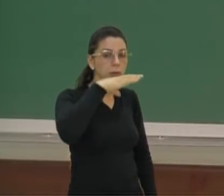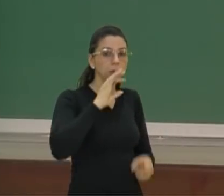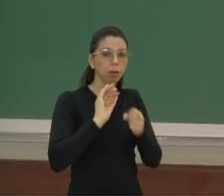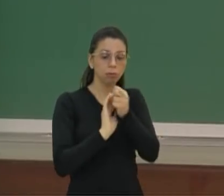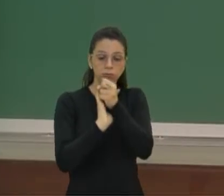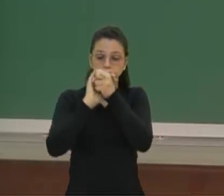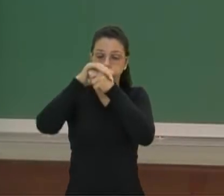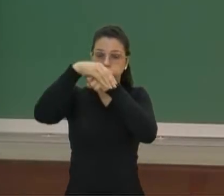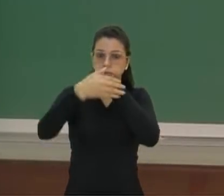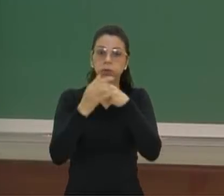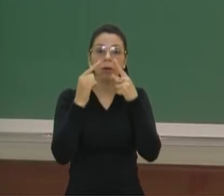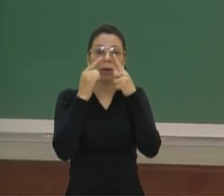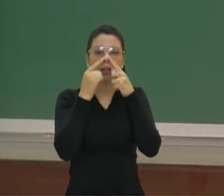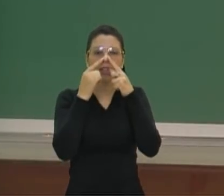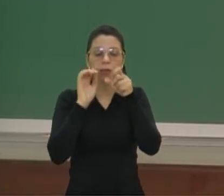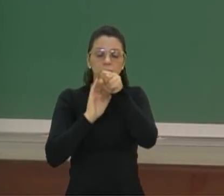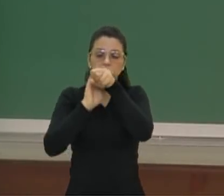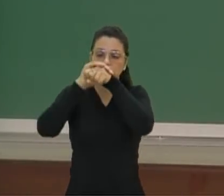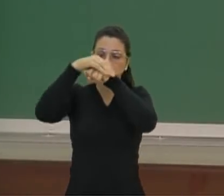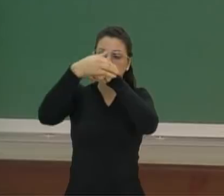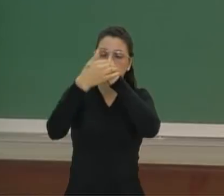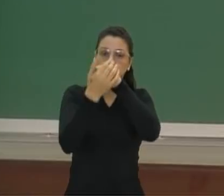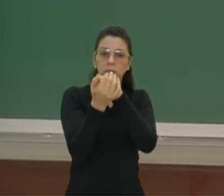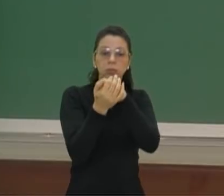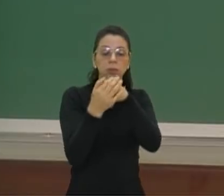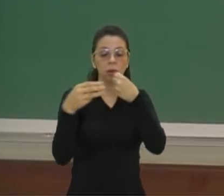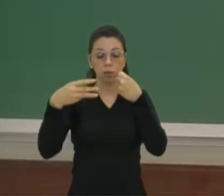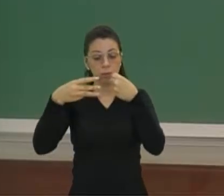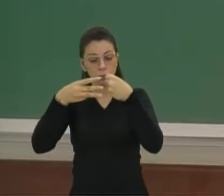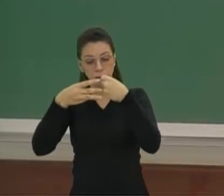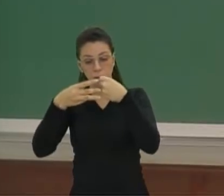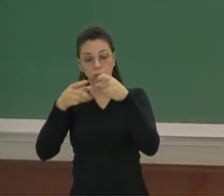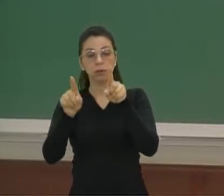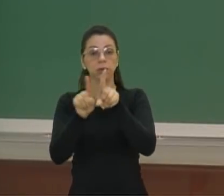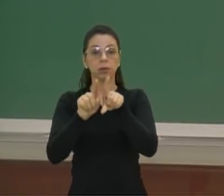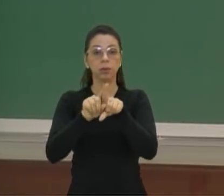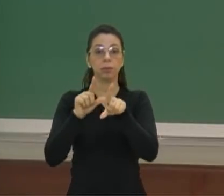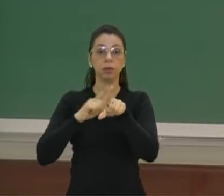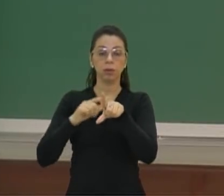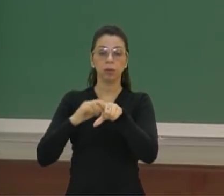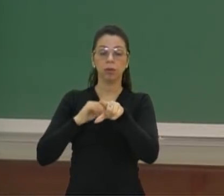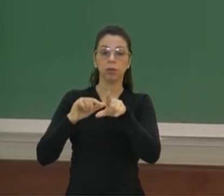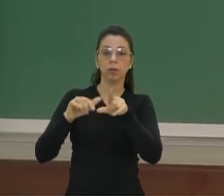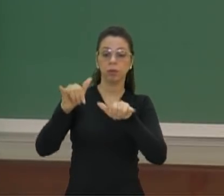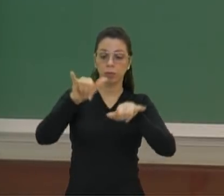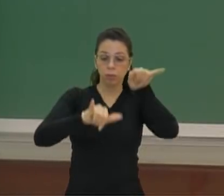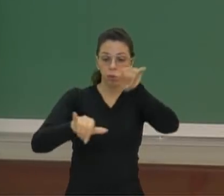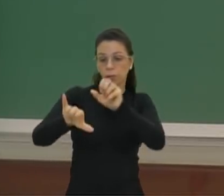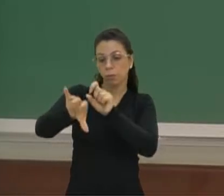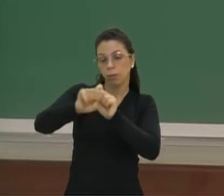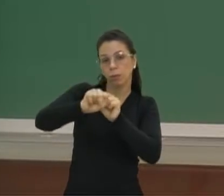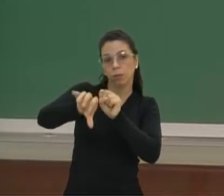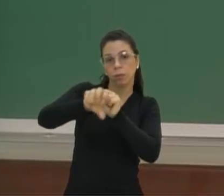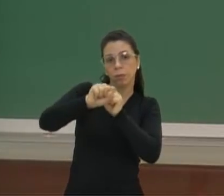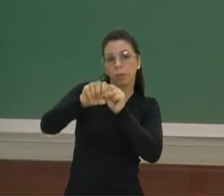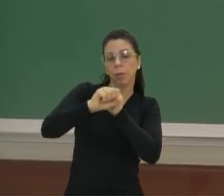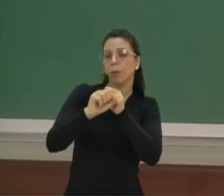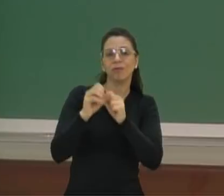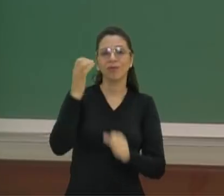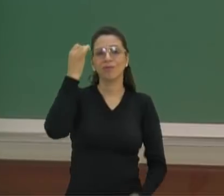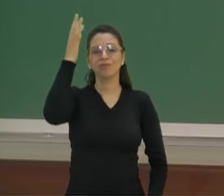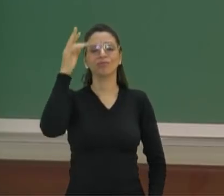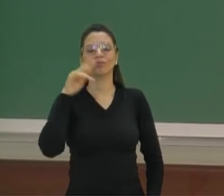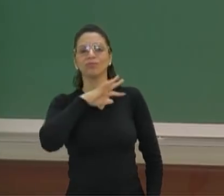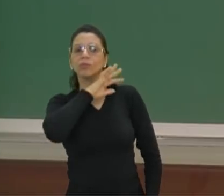parte interna do nosso nariz. E aí essas células, que também são quimiorreceptoras, não vão facilitar com que a